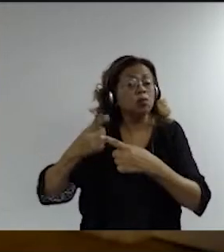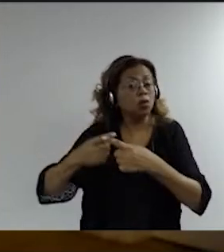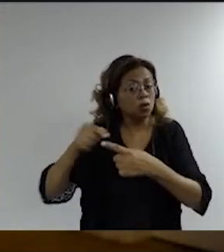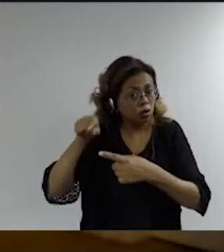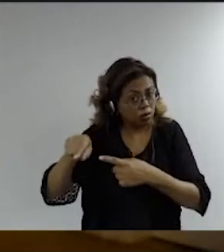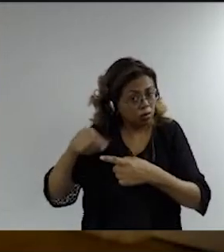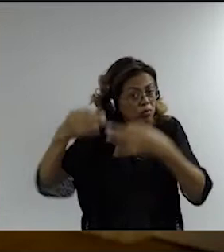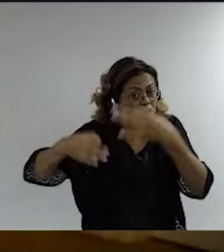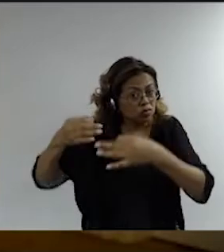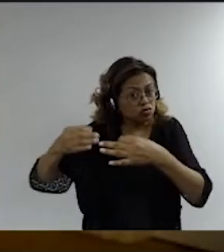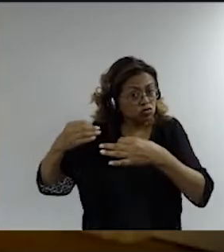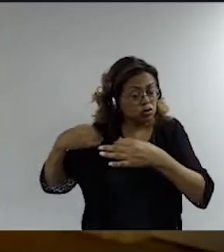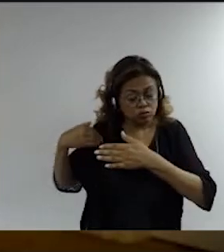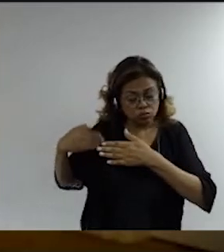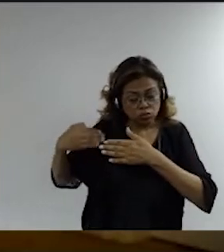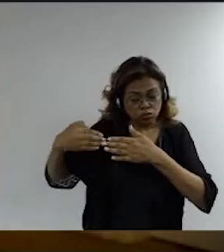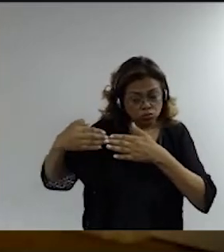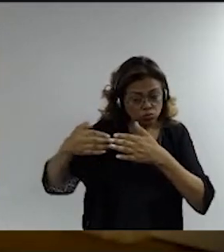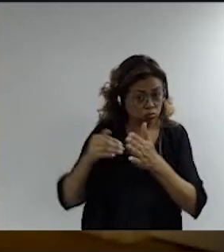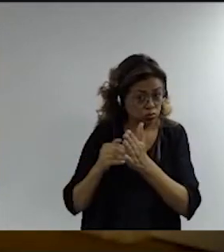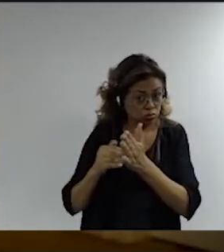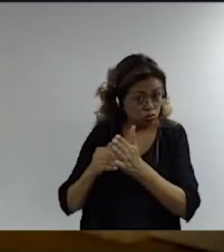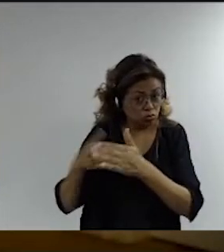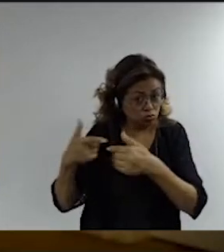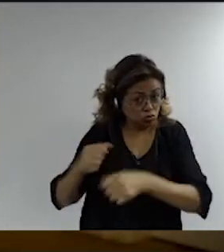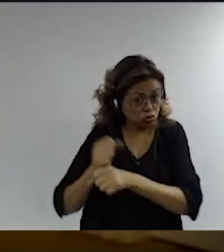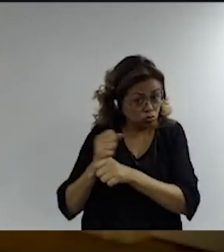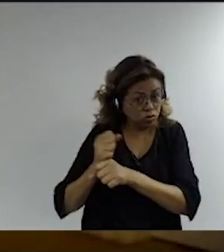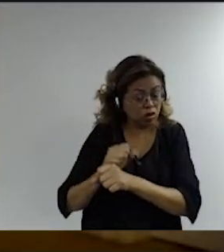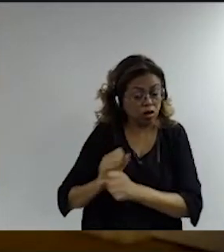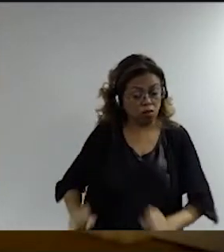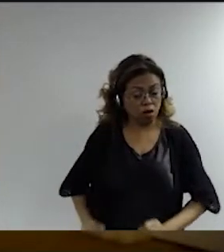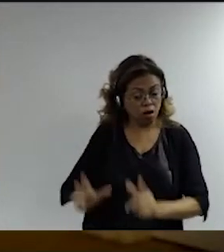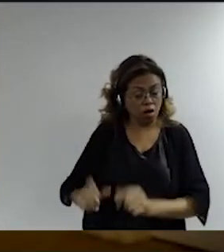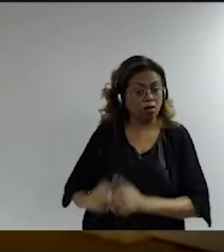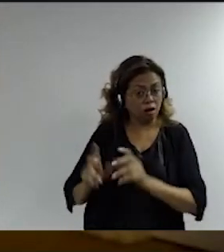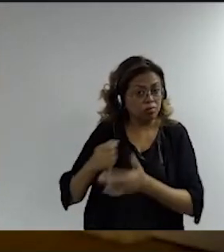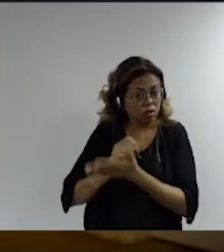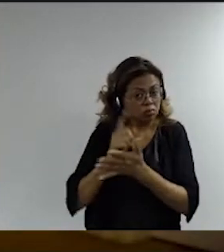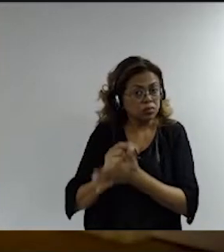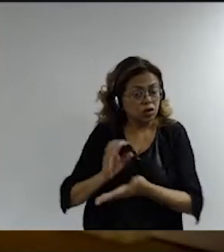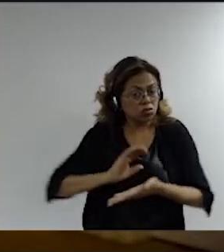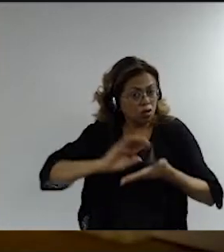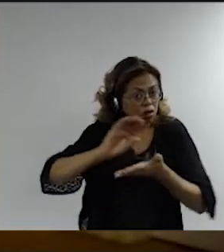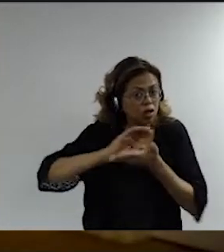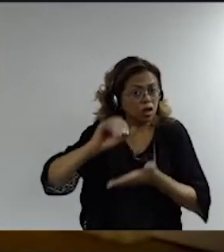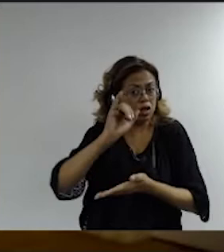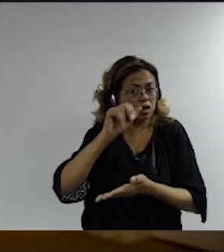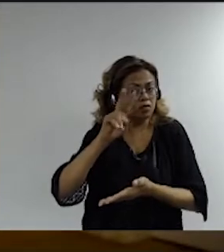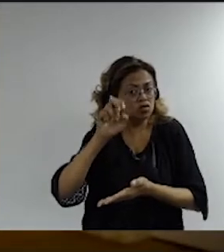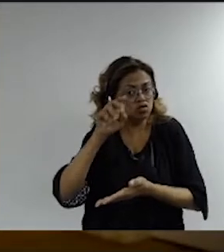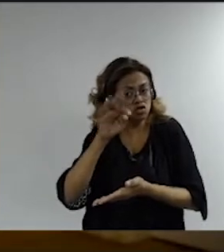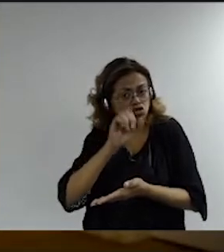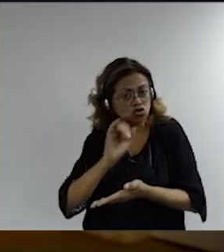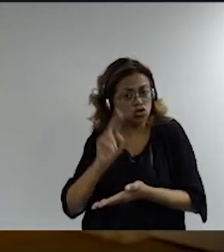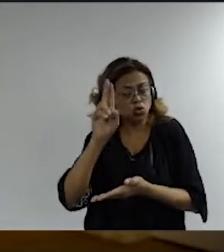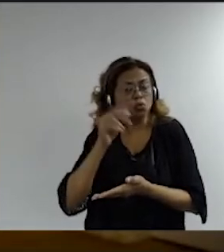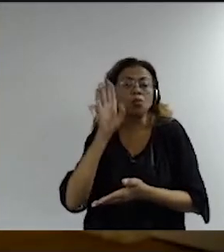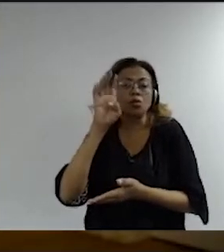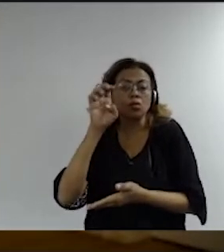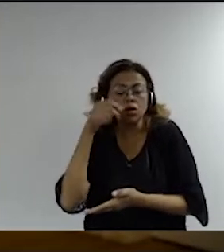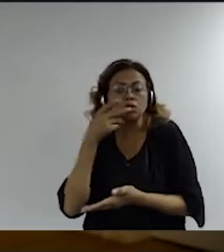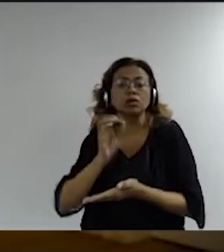nos últimos anos, de certa forma, gastou bem, ou melhor, não gastou, investiu